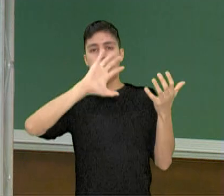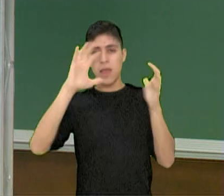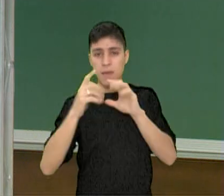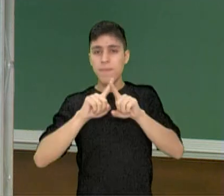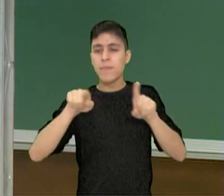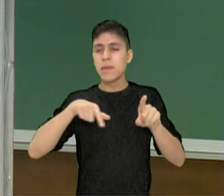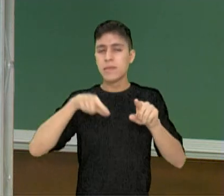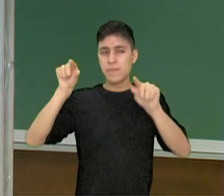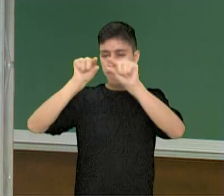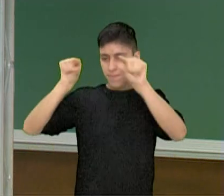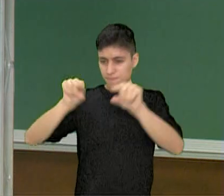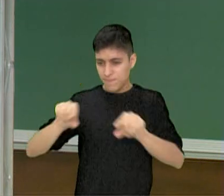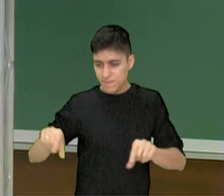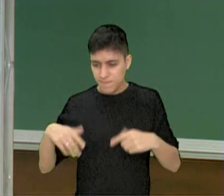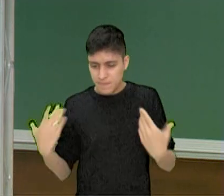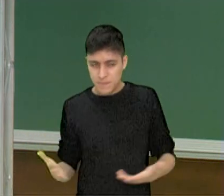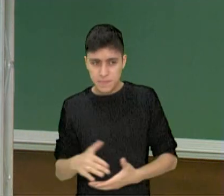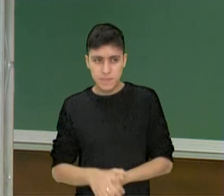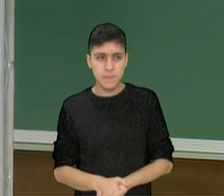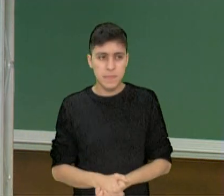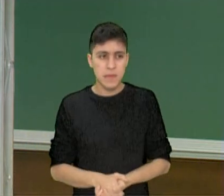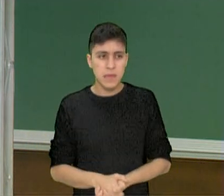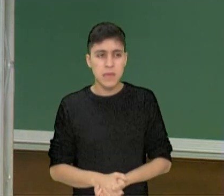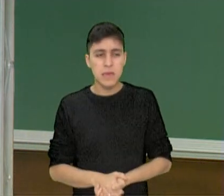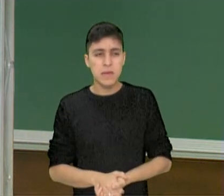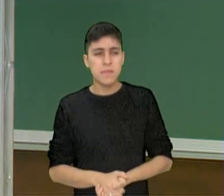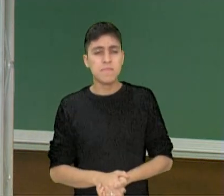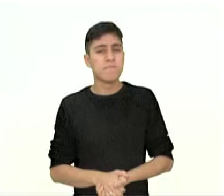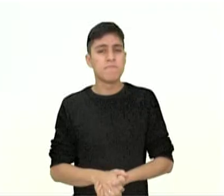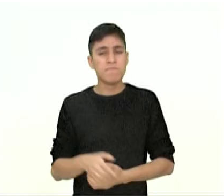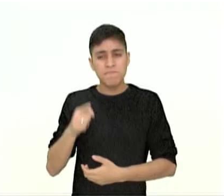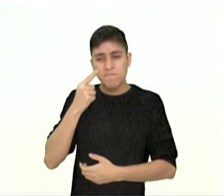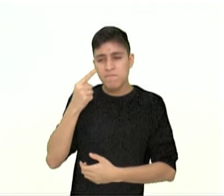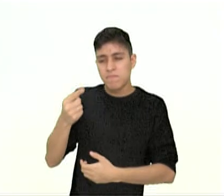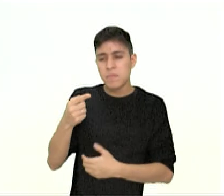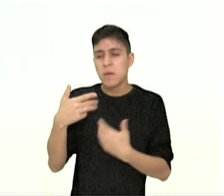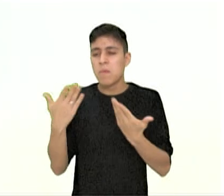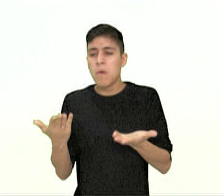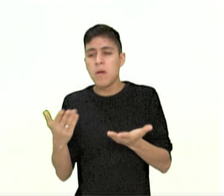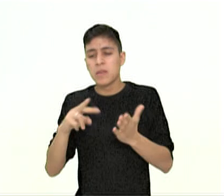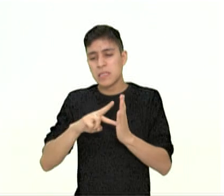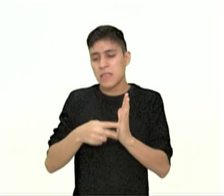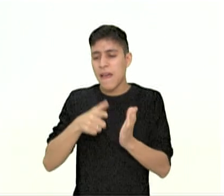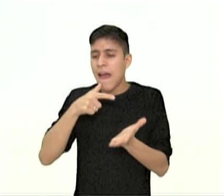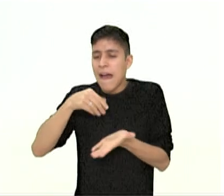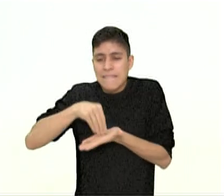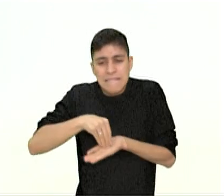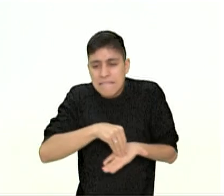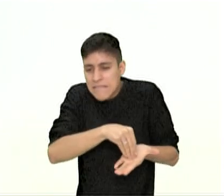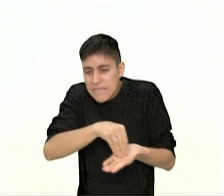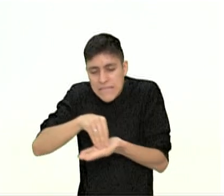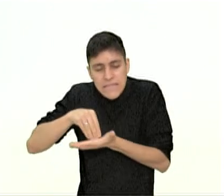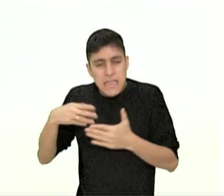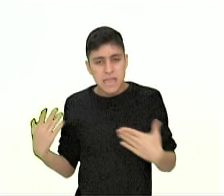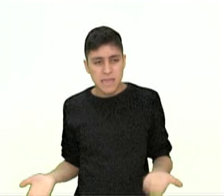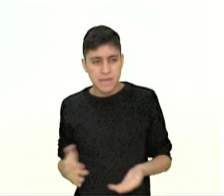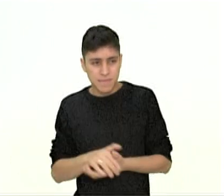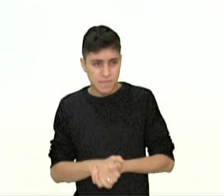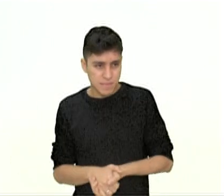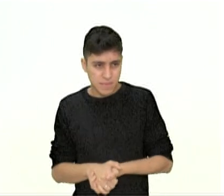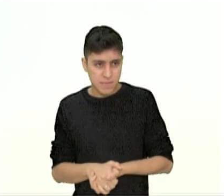lá. Qual dessas imagens aqui é escassez de água potável?